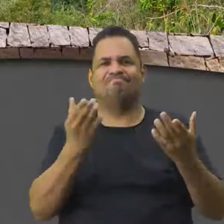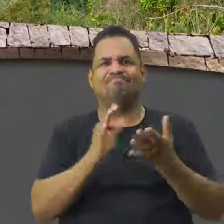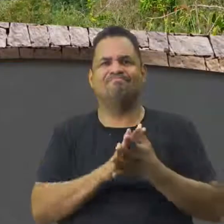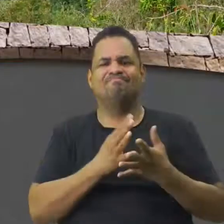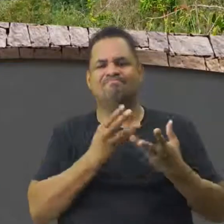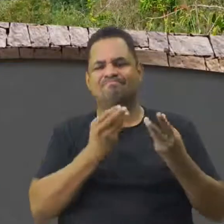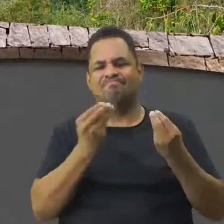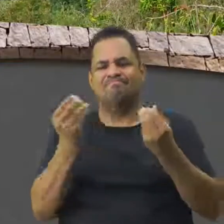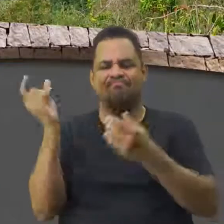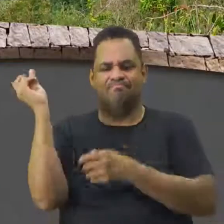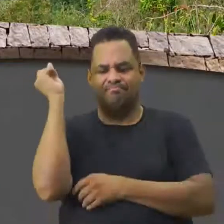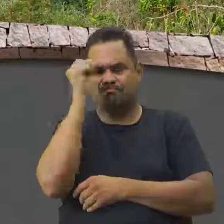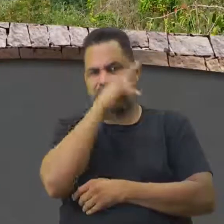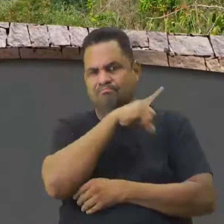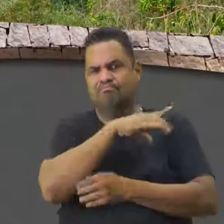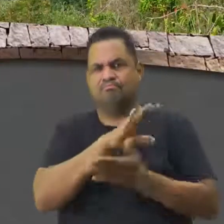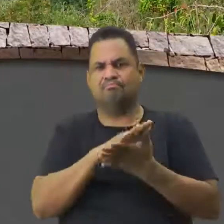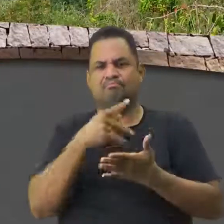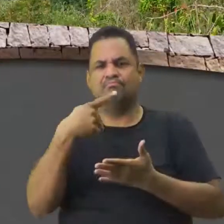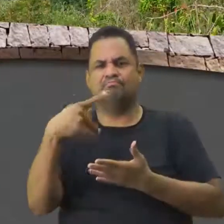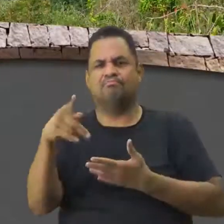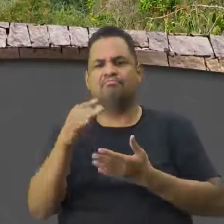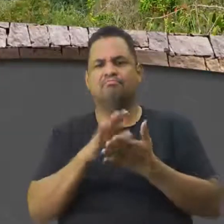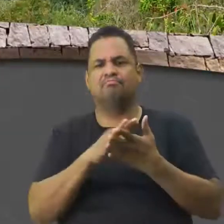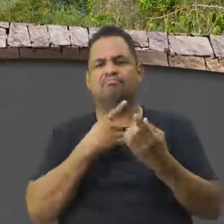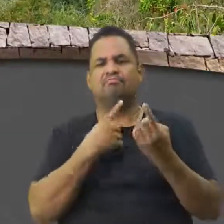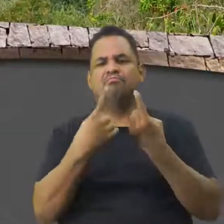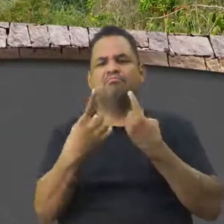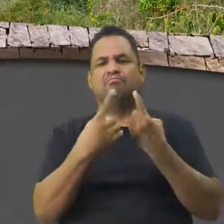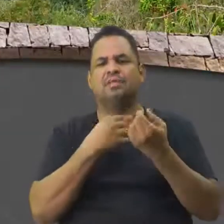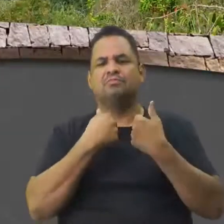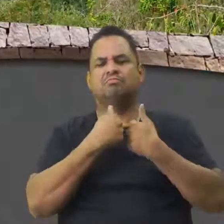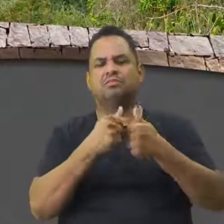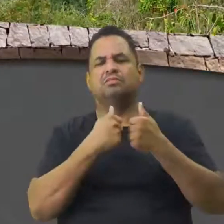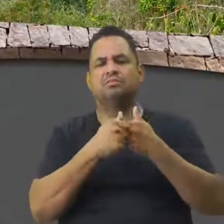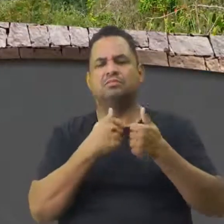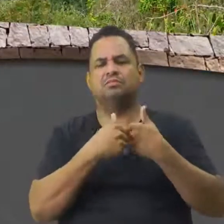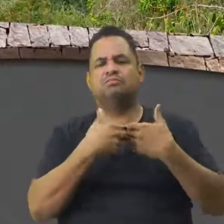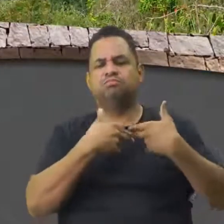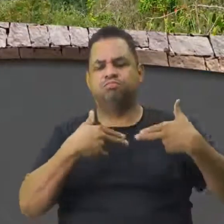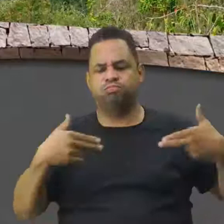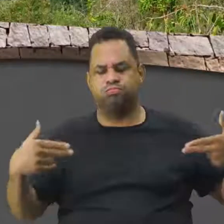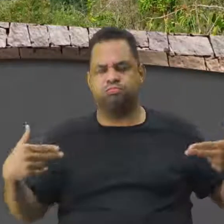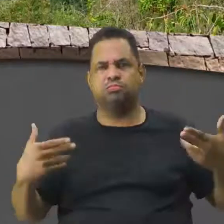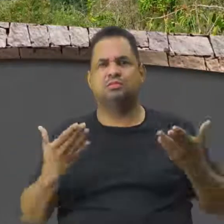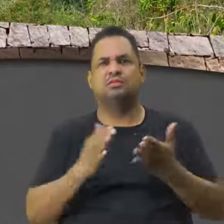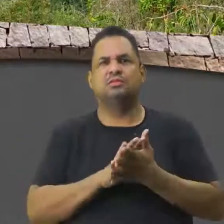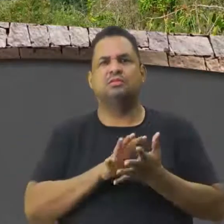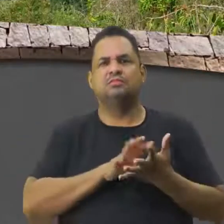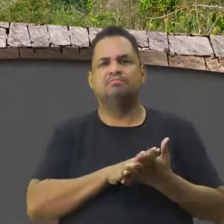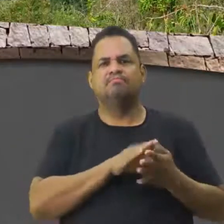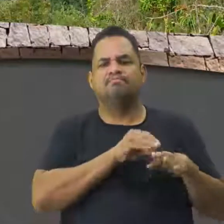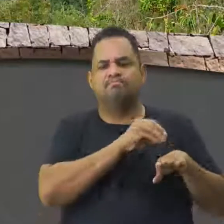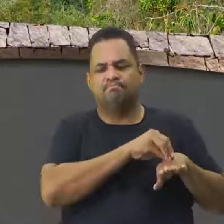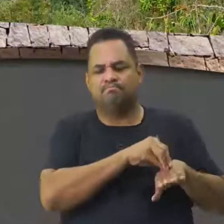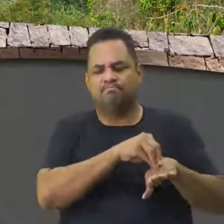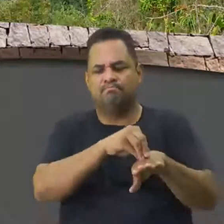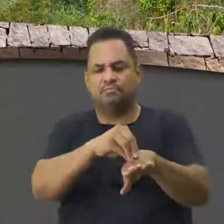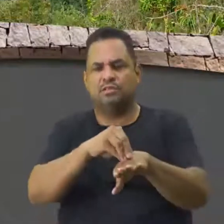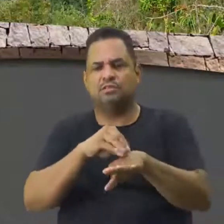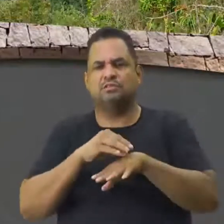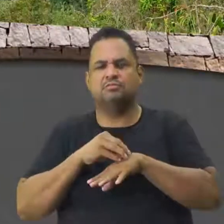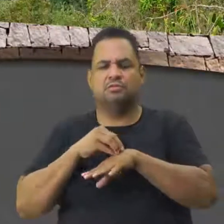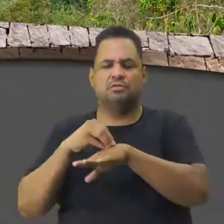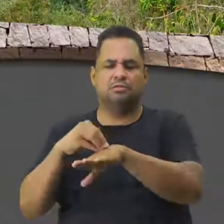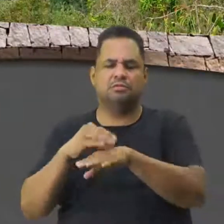muita dificuldade para escoar a produção e para trazer também produtos para